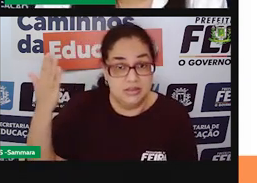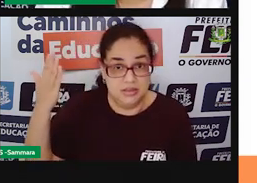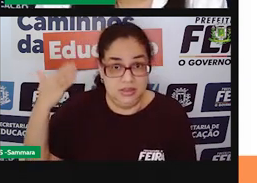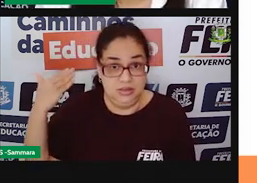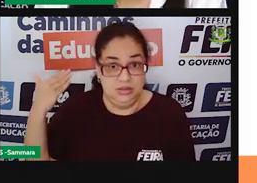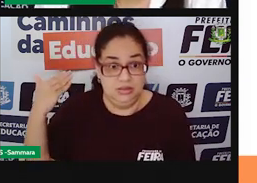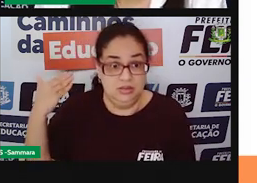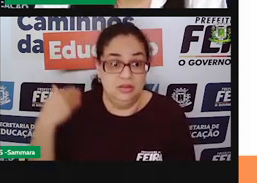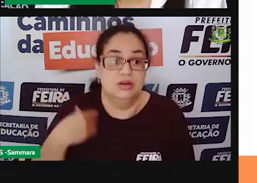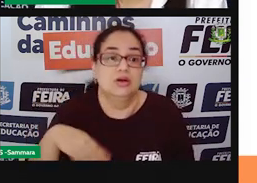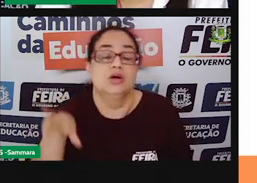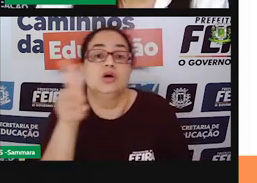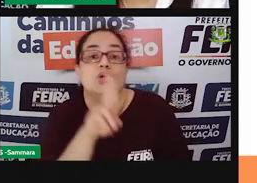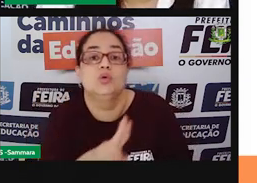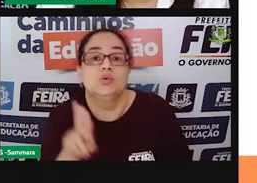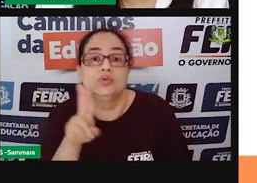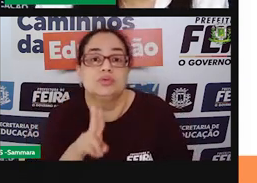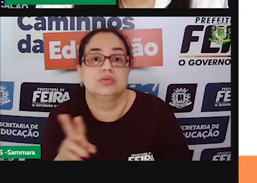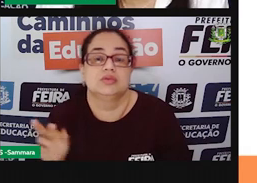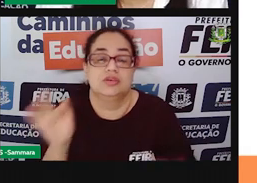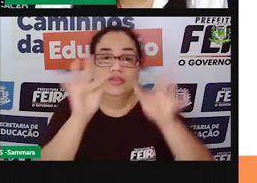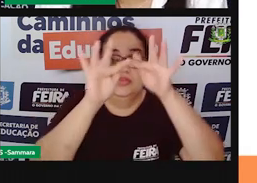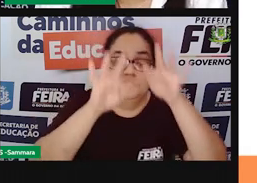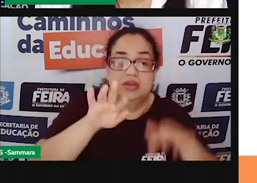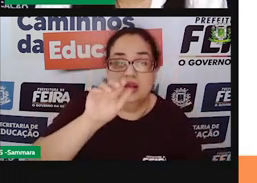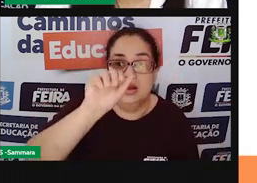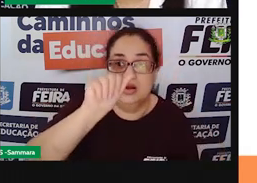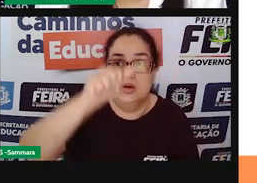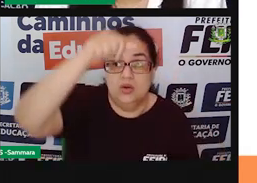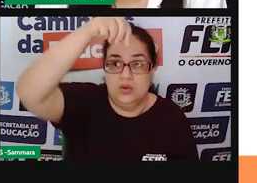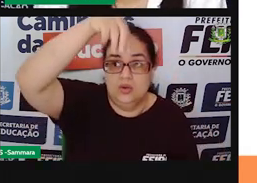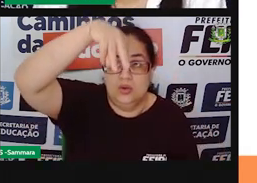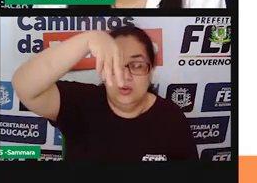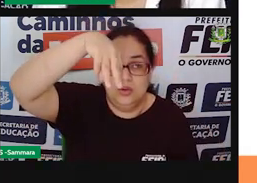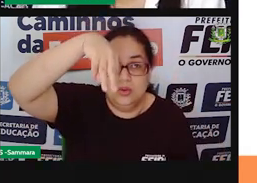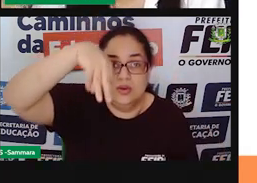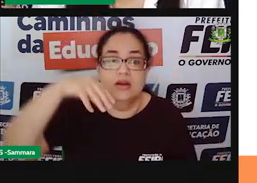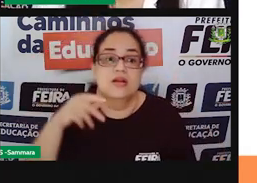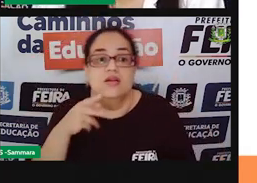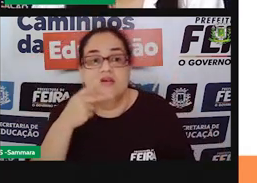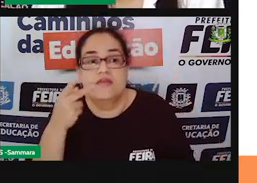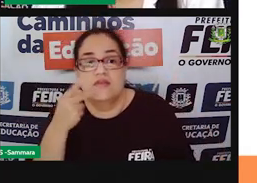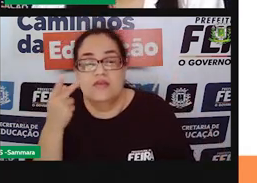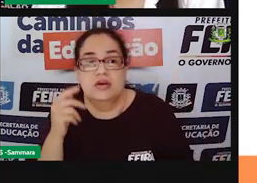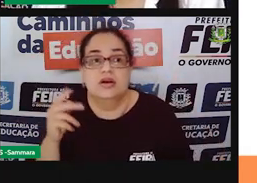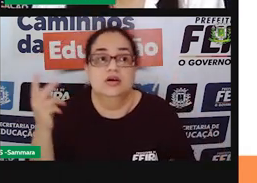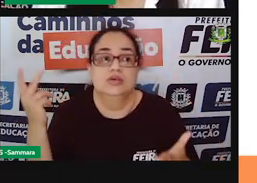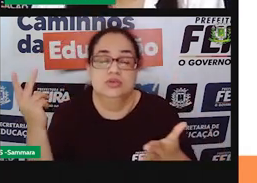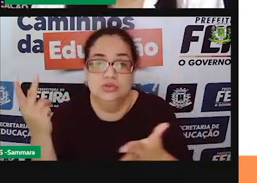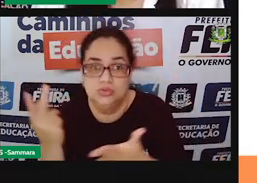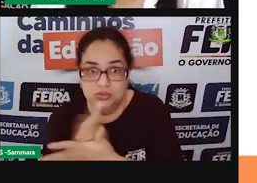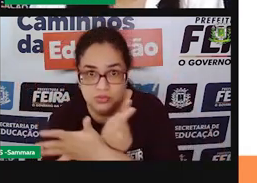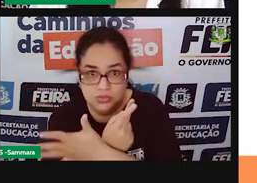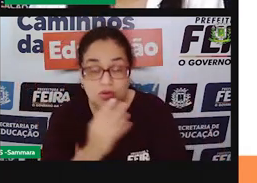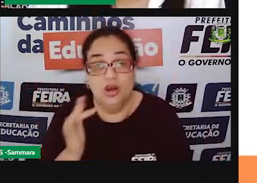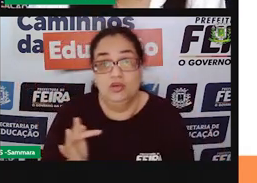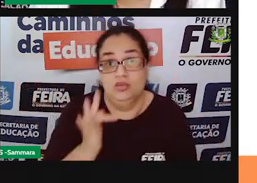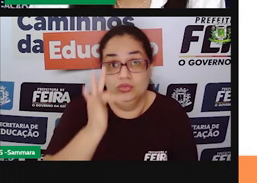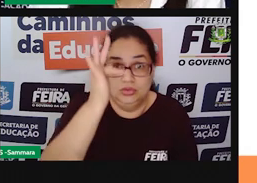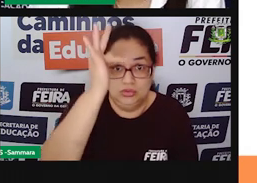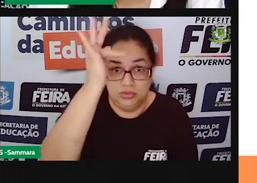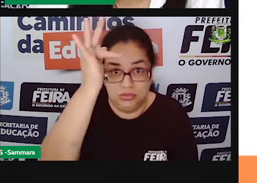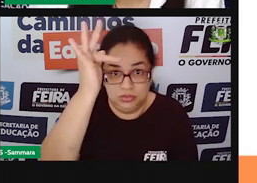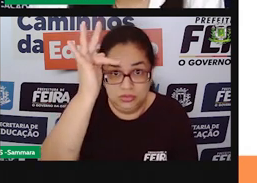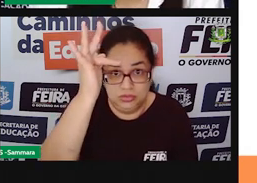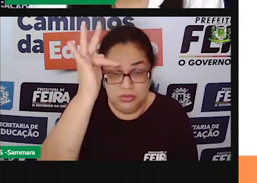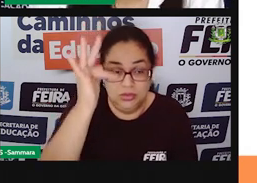vou utilizar o final an. E se eu quero me referir a algo que ainda vai acontecer ao futuro, eu vou terminar